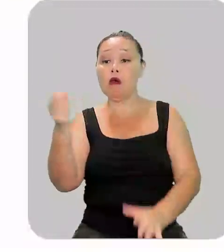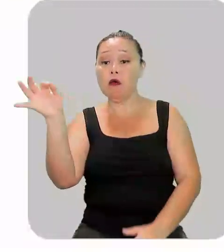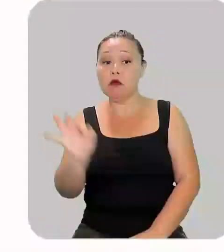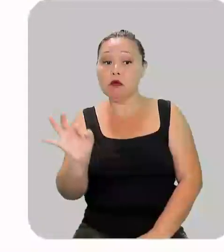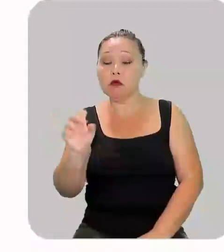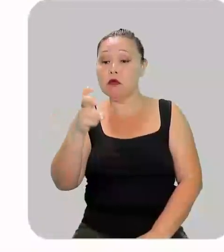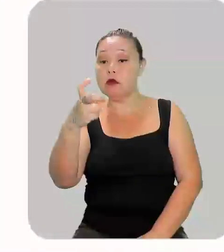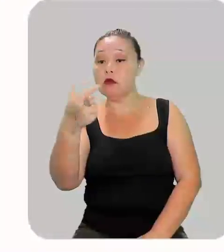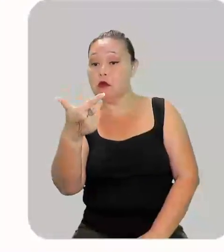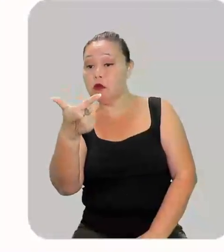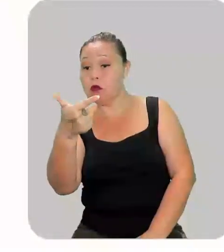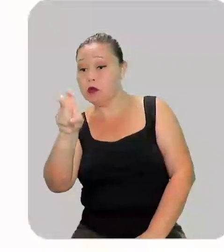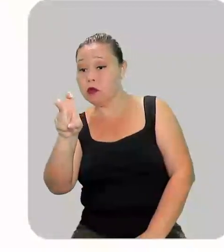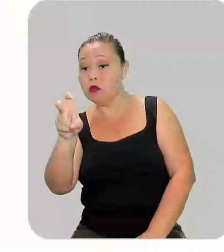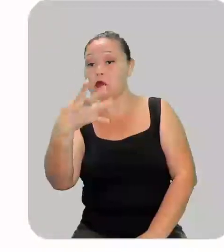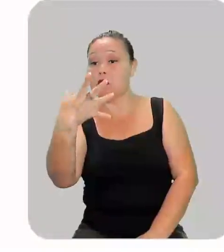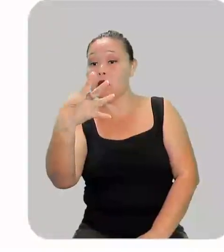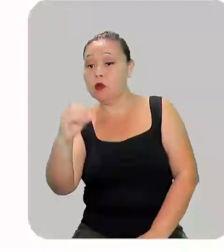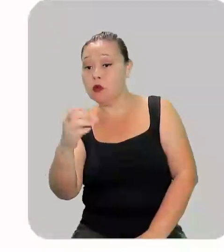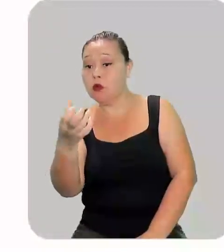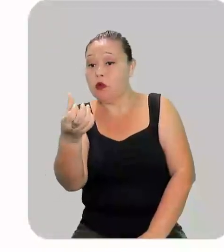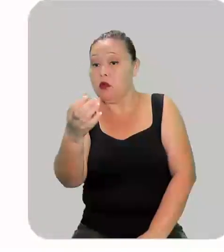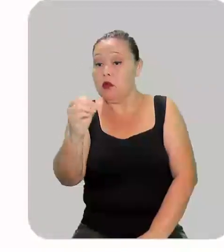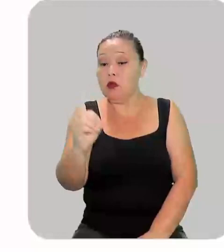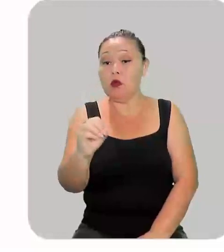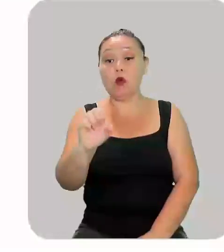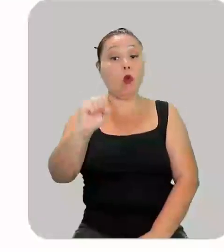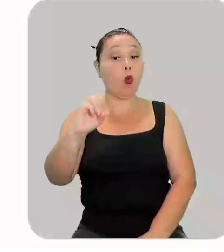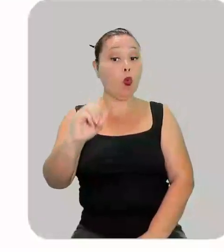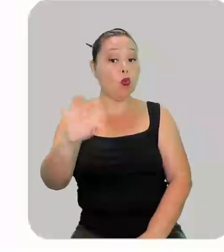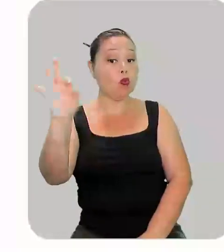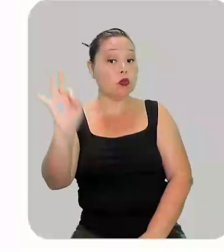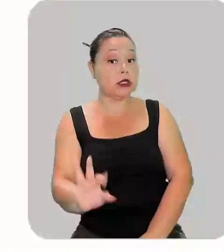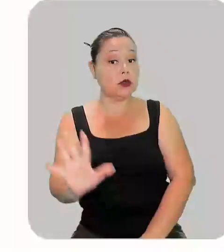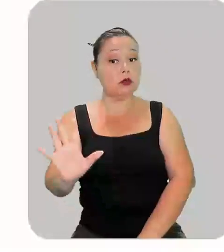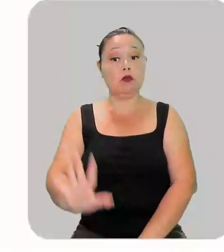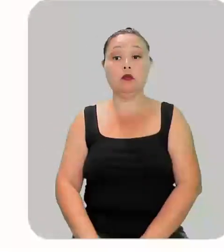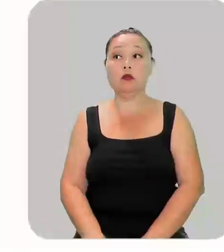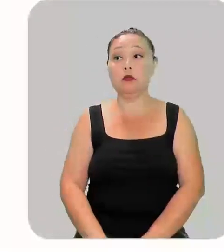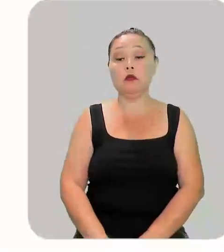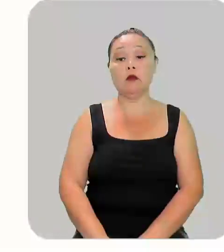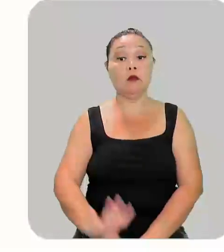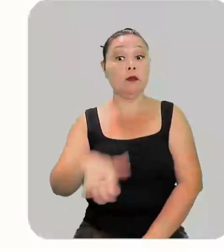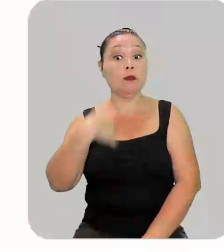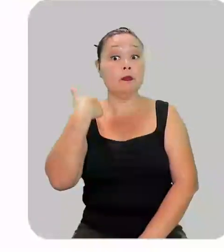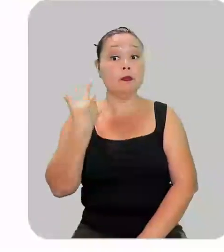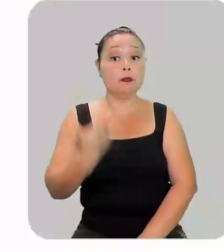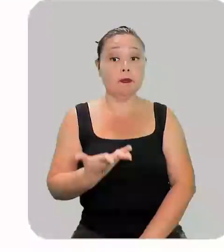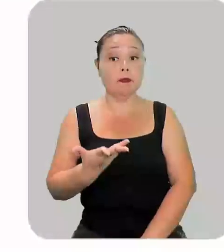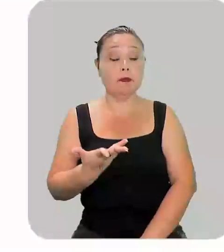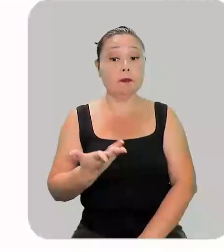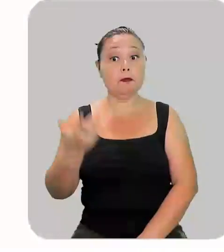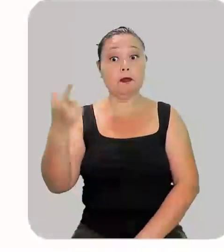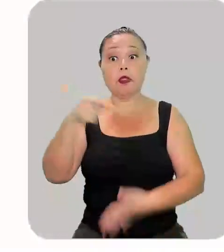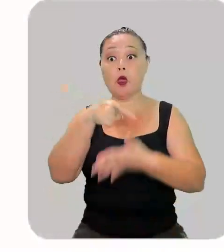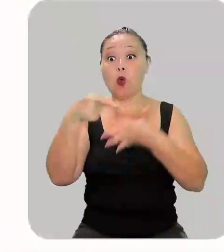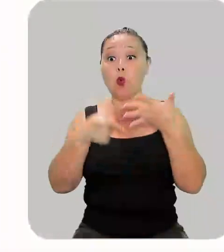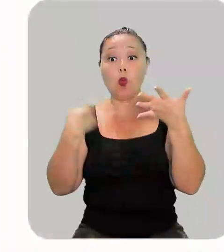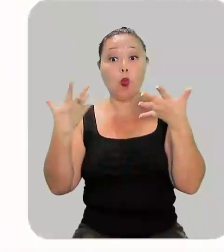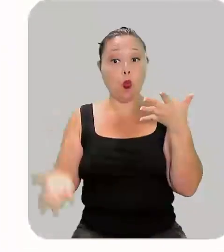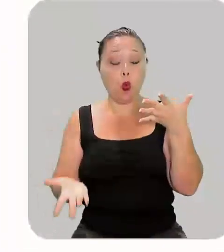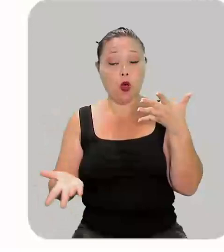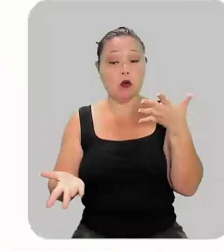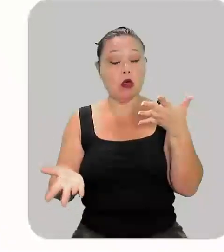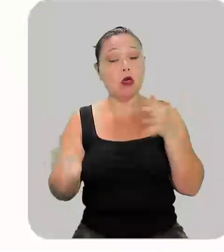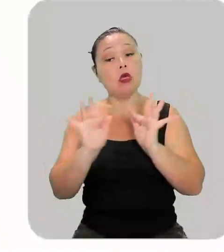20, 25, 40, 60 ou 80%? E aí é que são elas